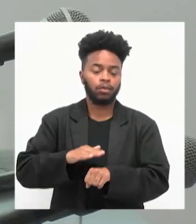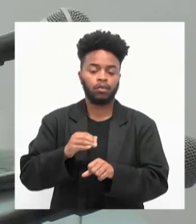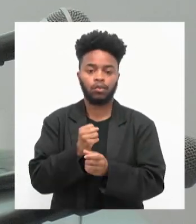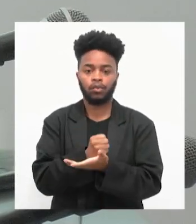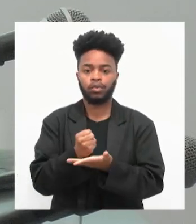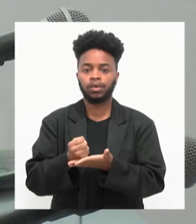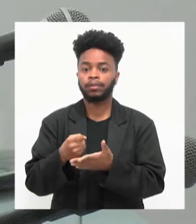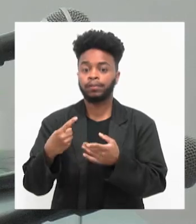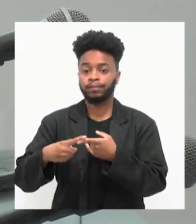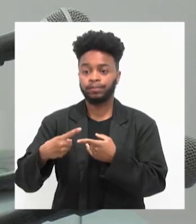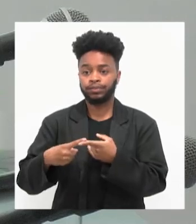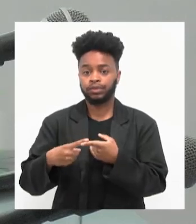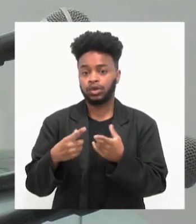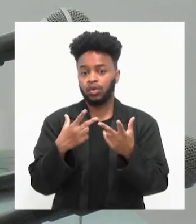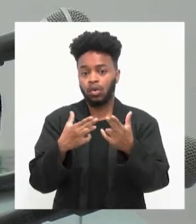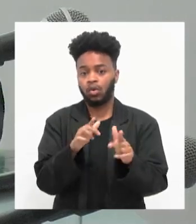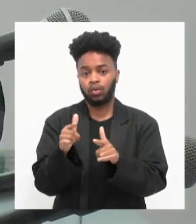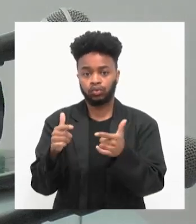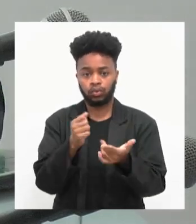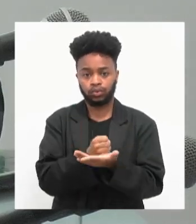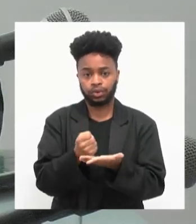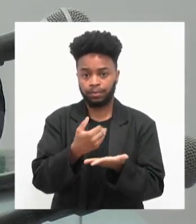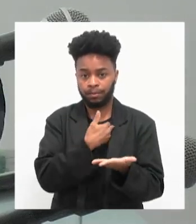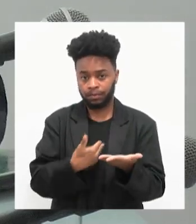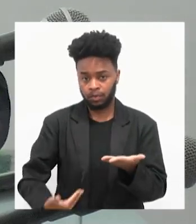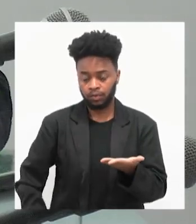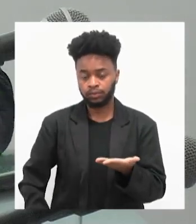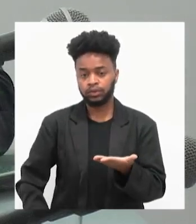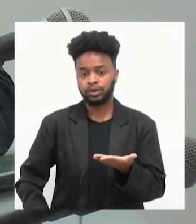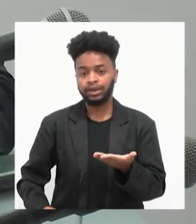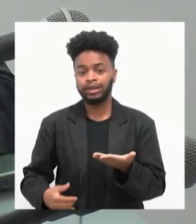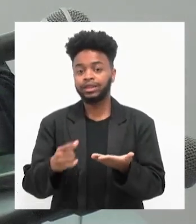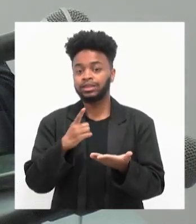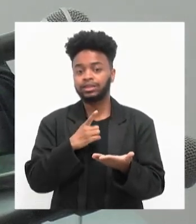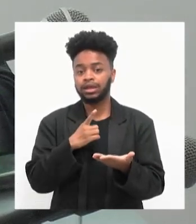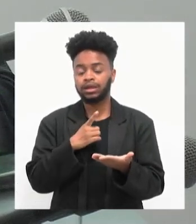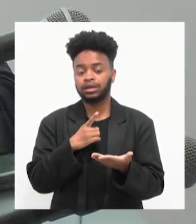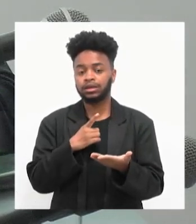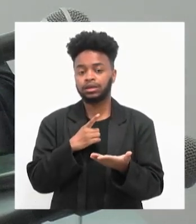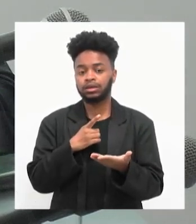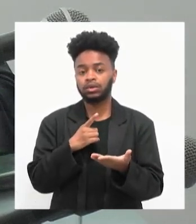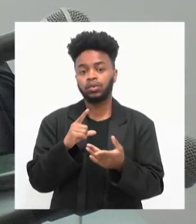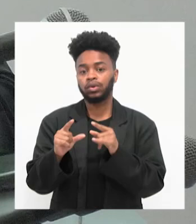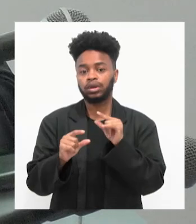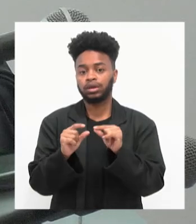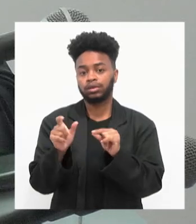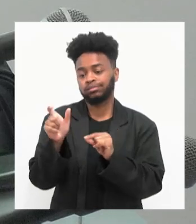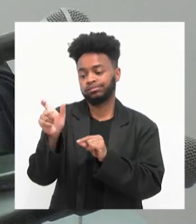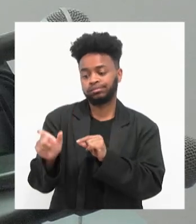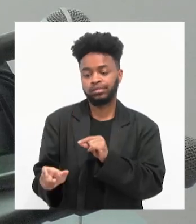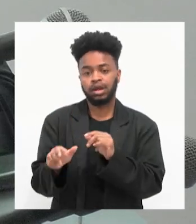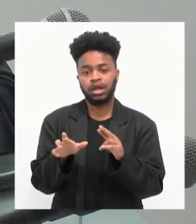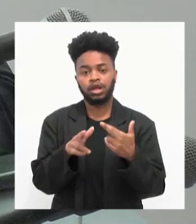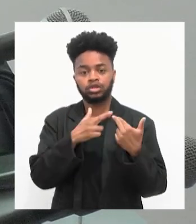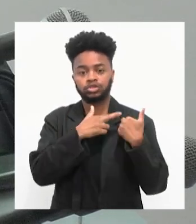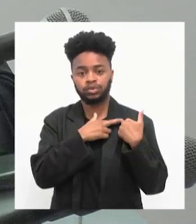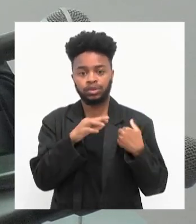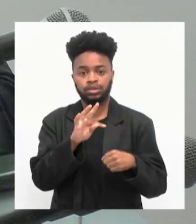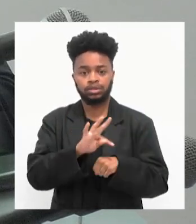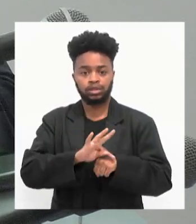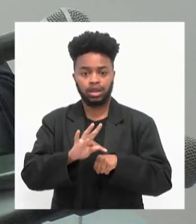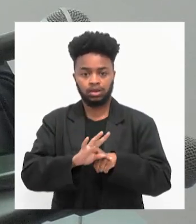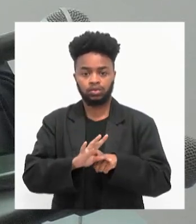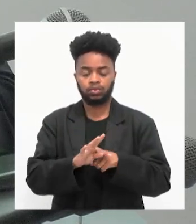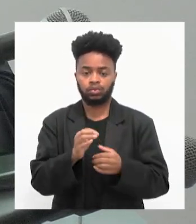dessa natureza, como todo contrato público, ele pressupõe um indivíduo que será o responsável técnico por